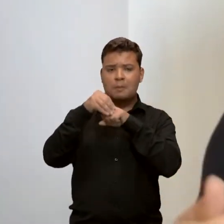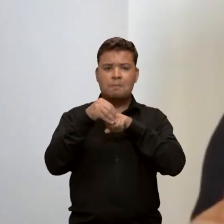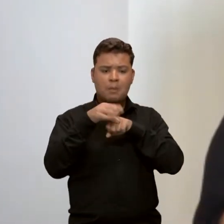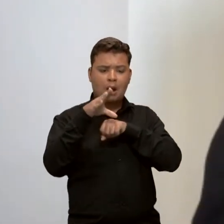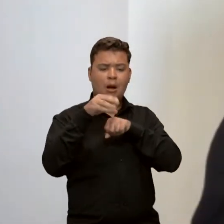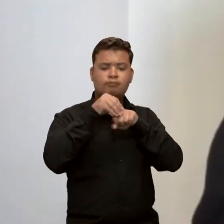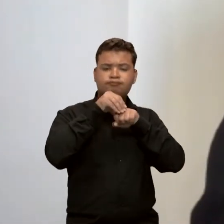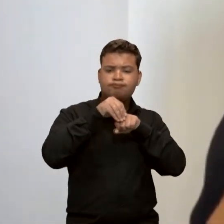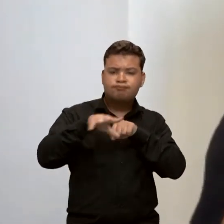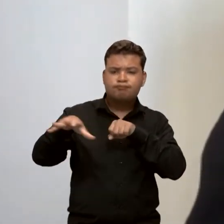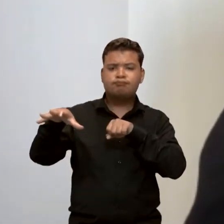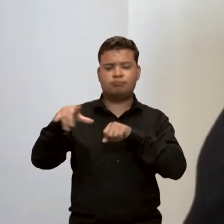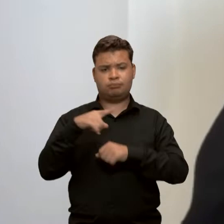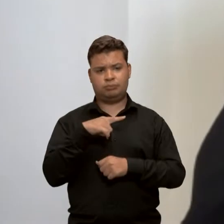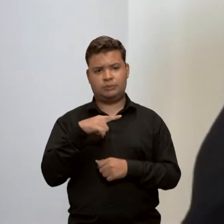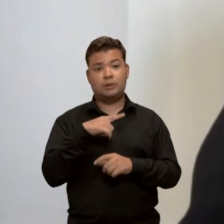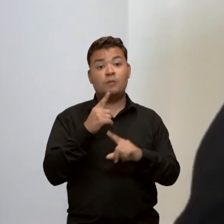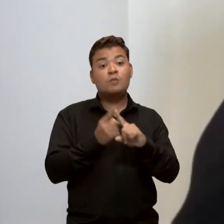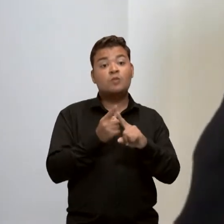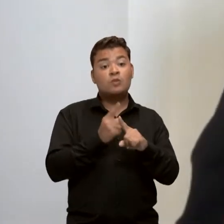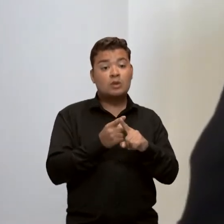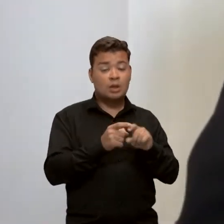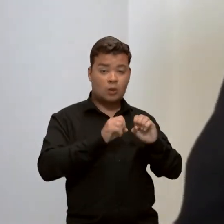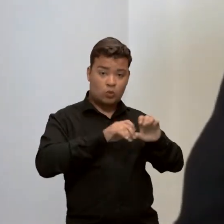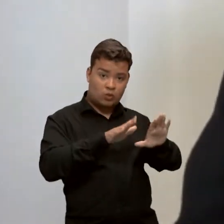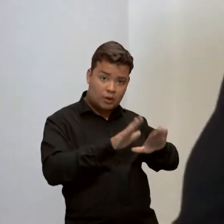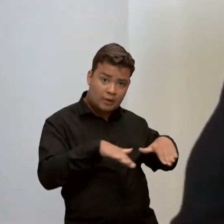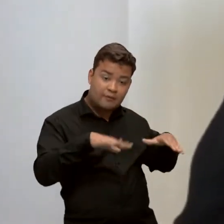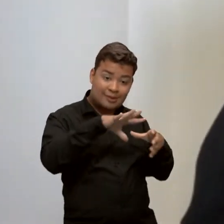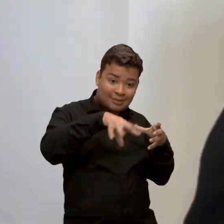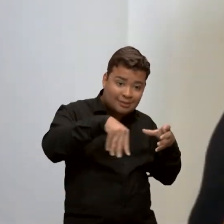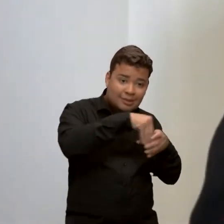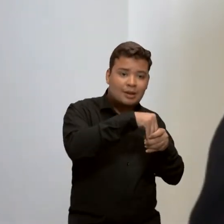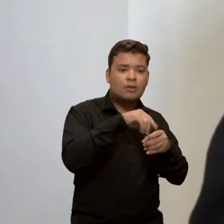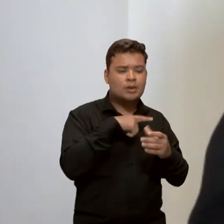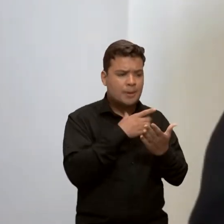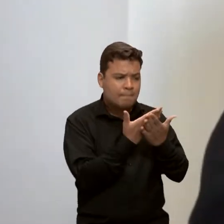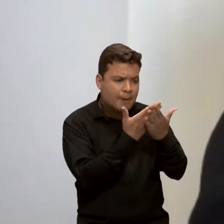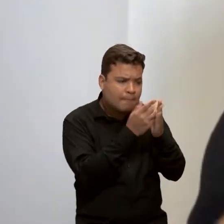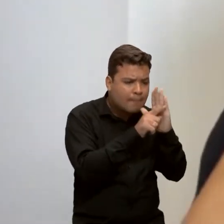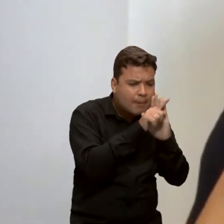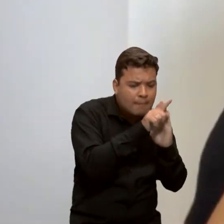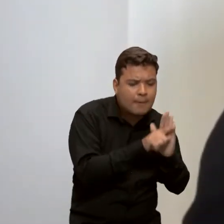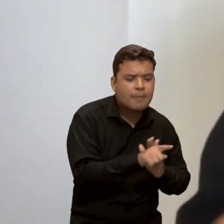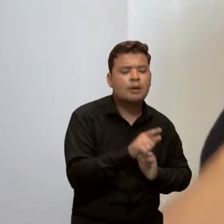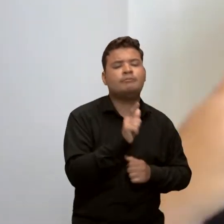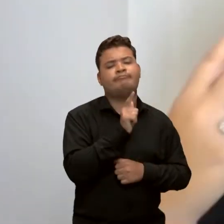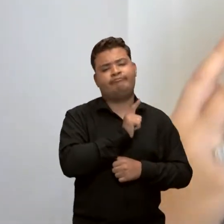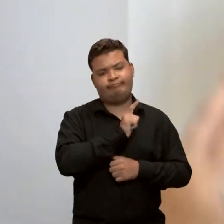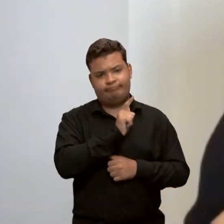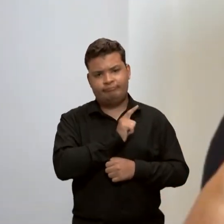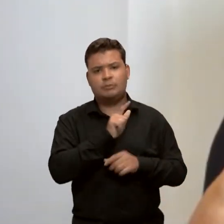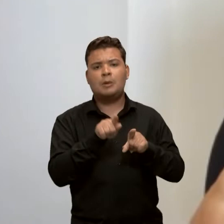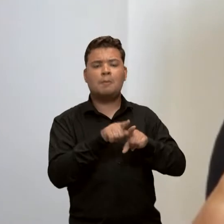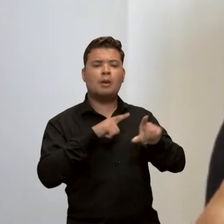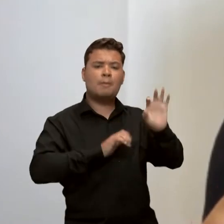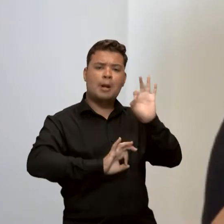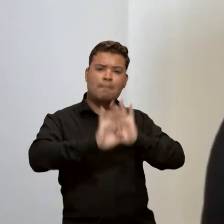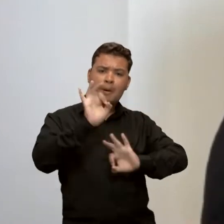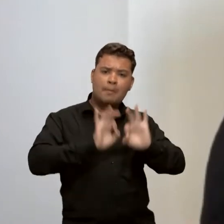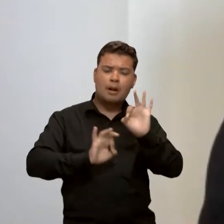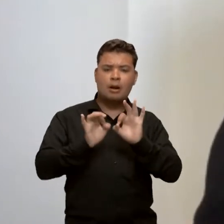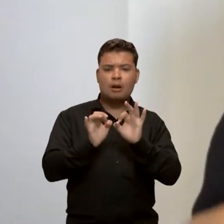na educação infantil existe pesquisa, na educação infantil existe produção de